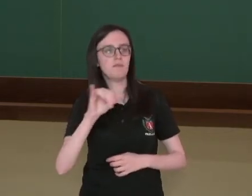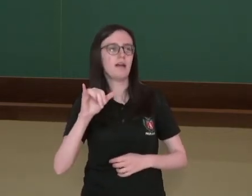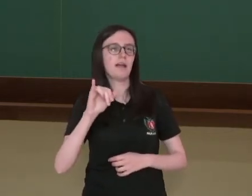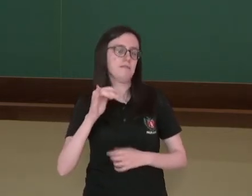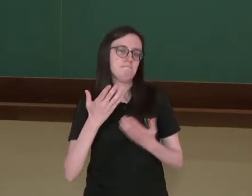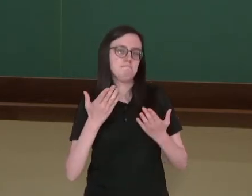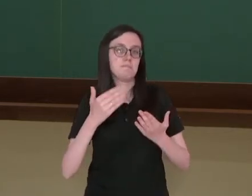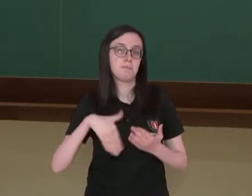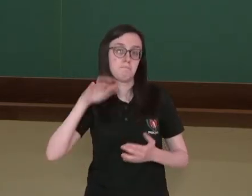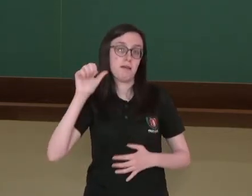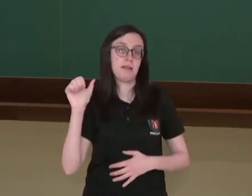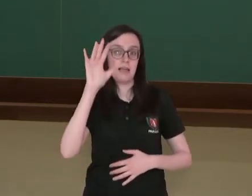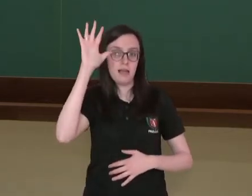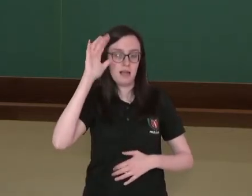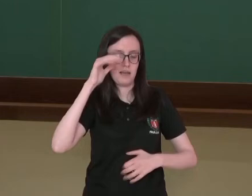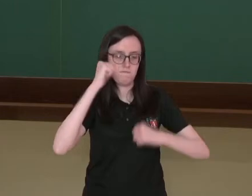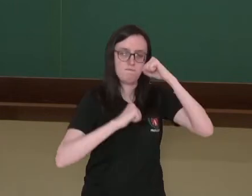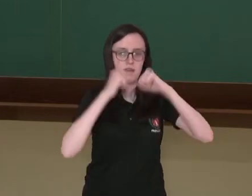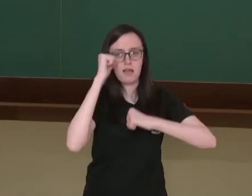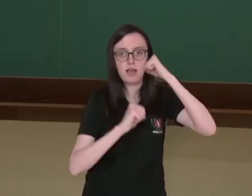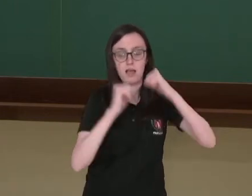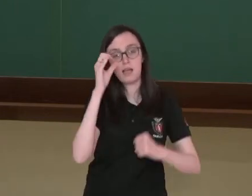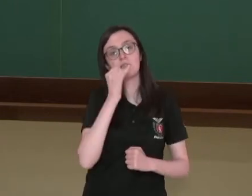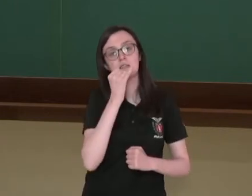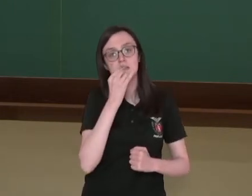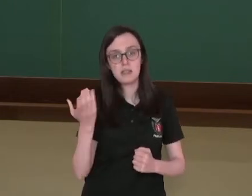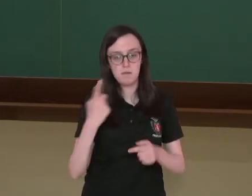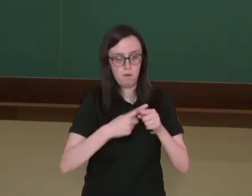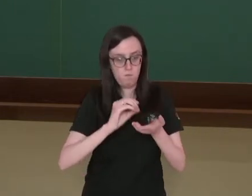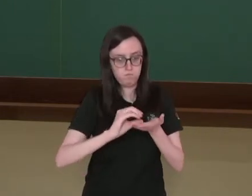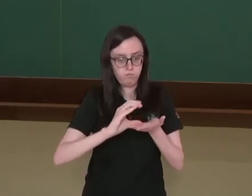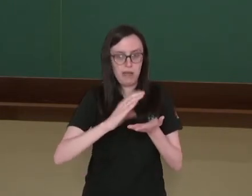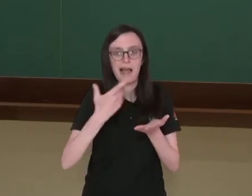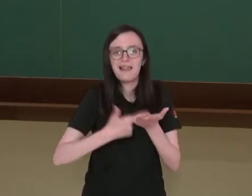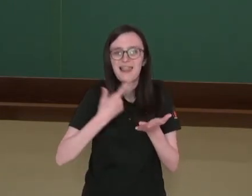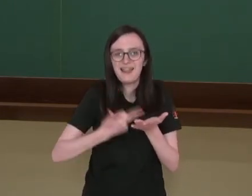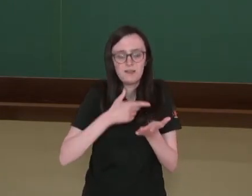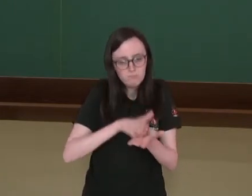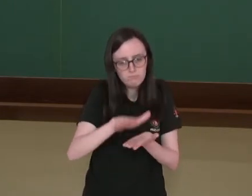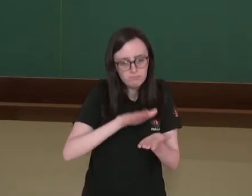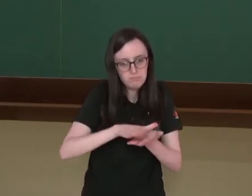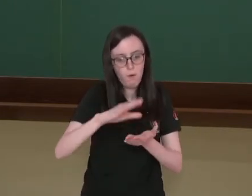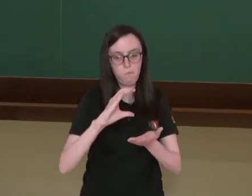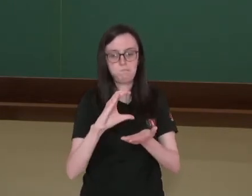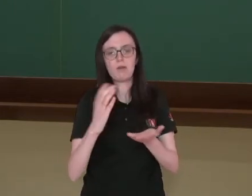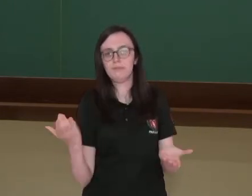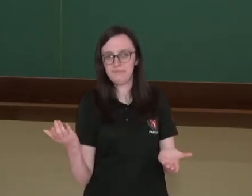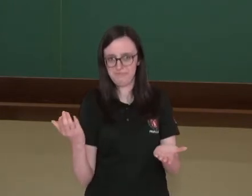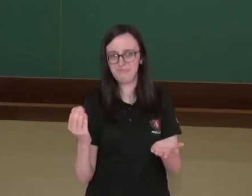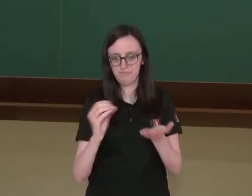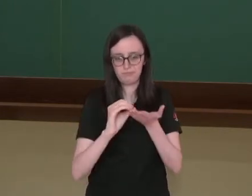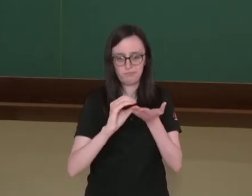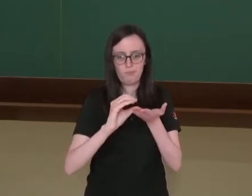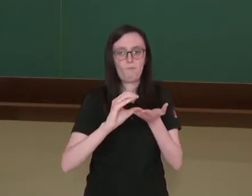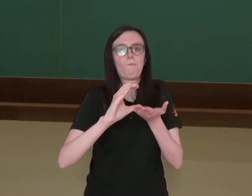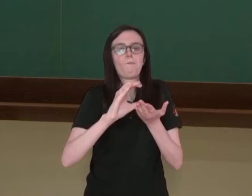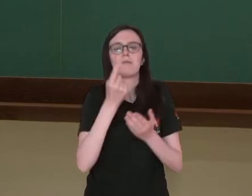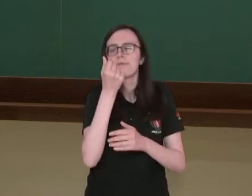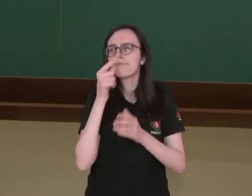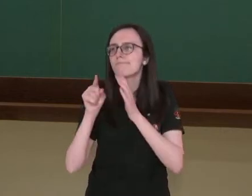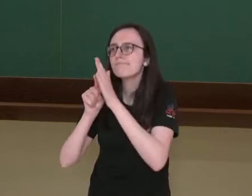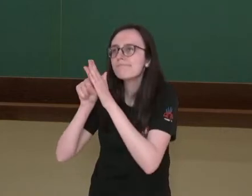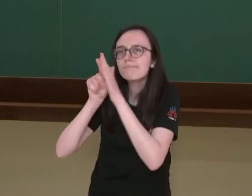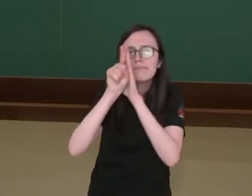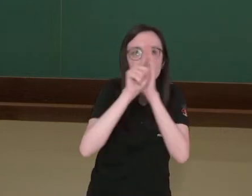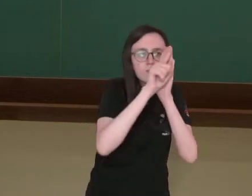um maior custo desse livro. Por exemplo, para esse tipo de situação, por exemplo, você fazer um levantamento de um custo de um livro,